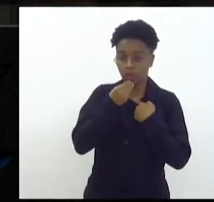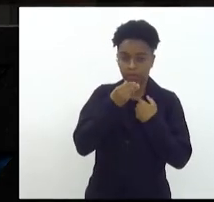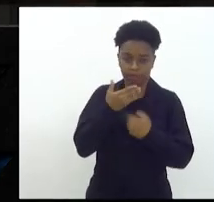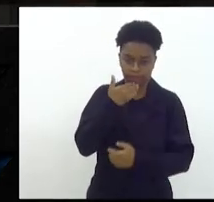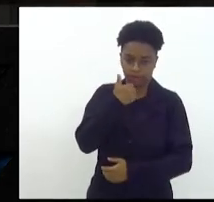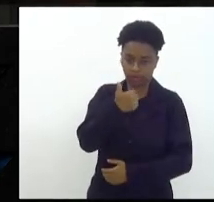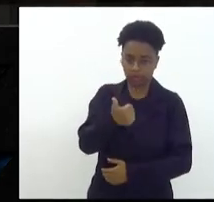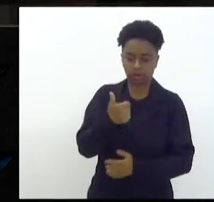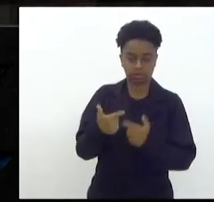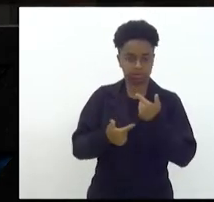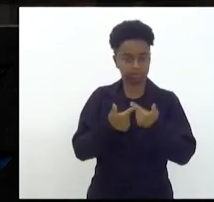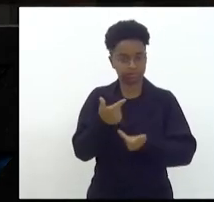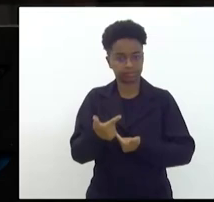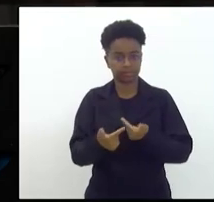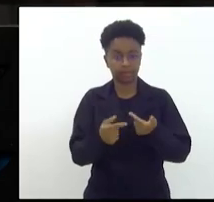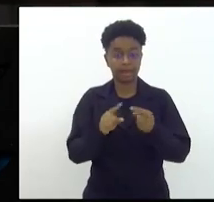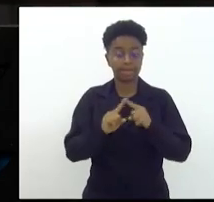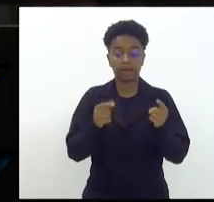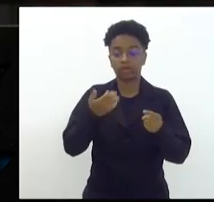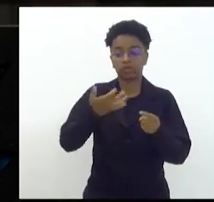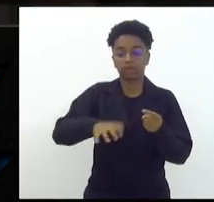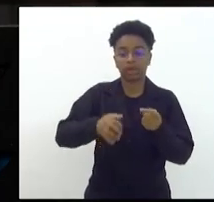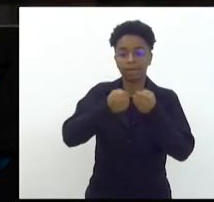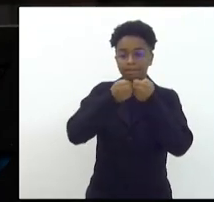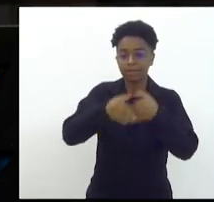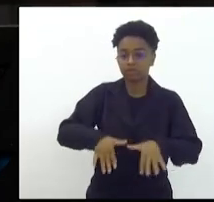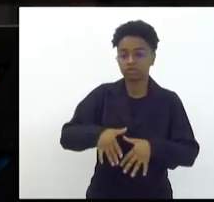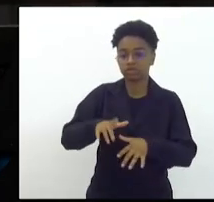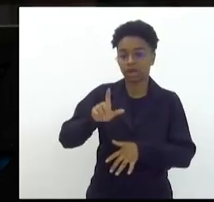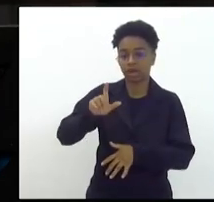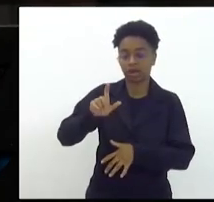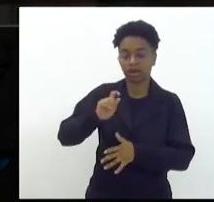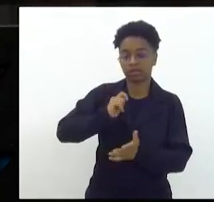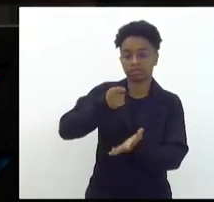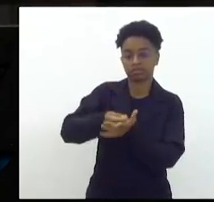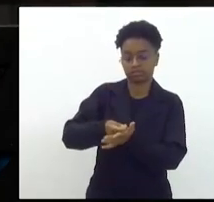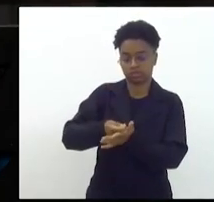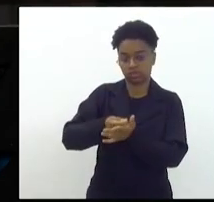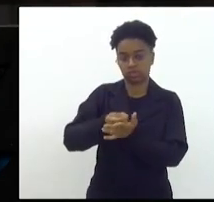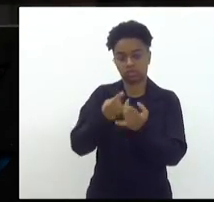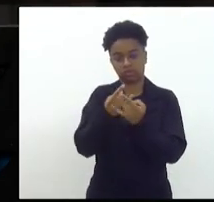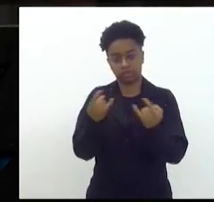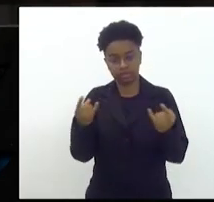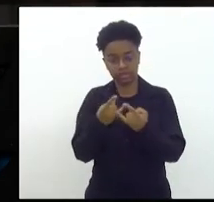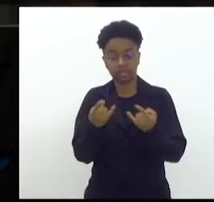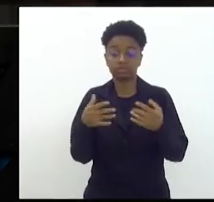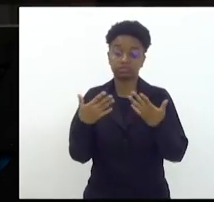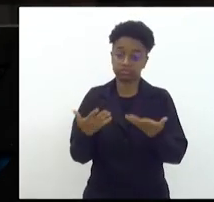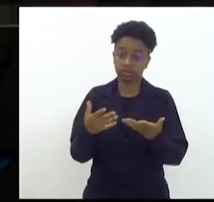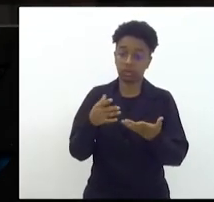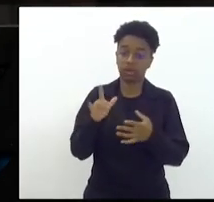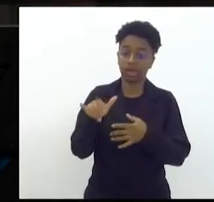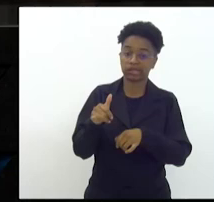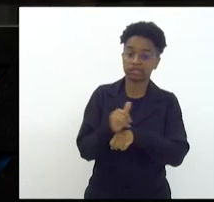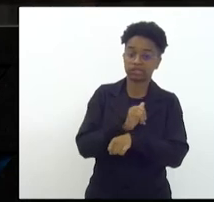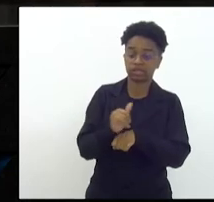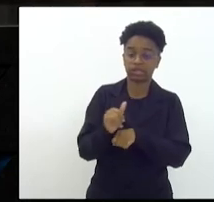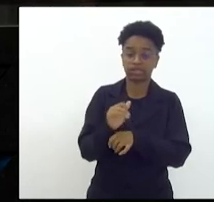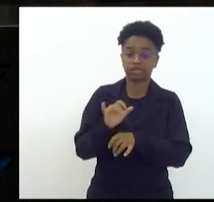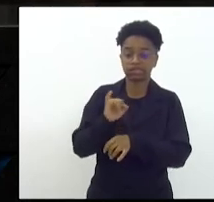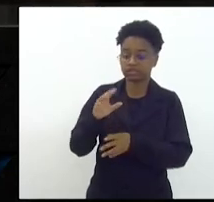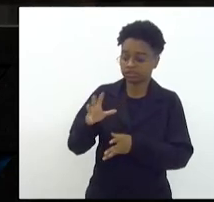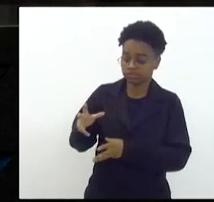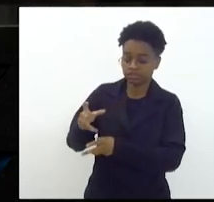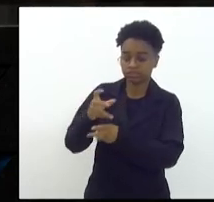serviço sem onerar a tarifa e essa é uma das formas ao computar as receitas Não